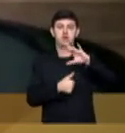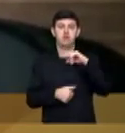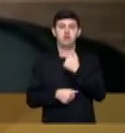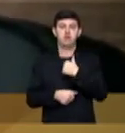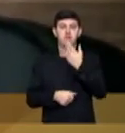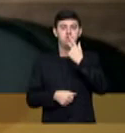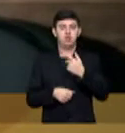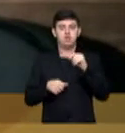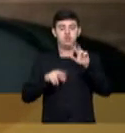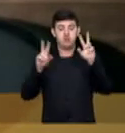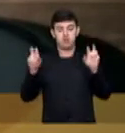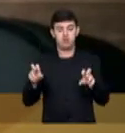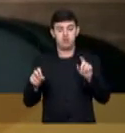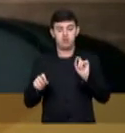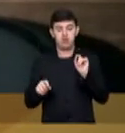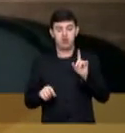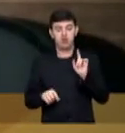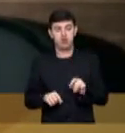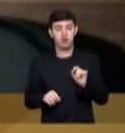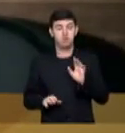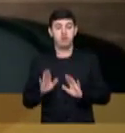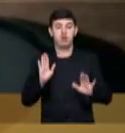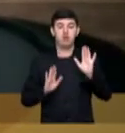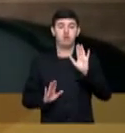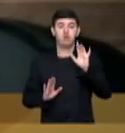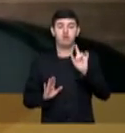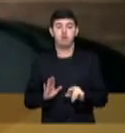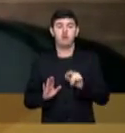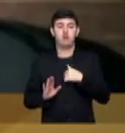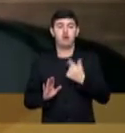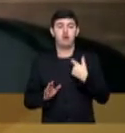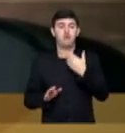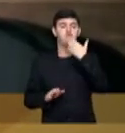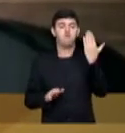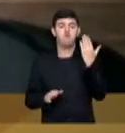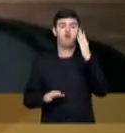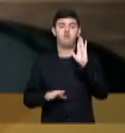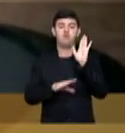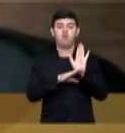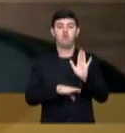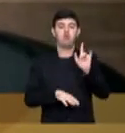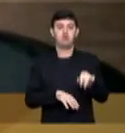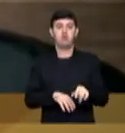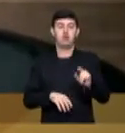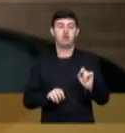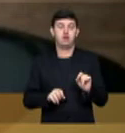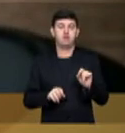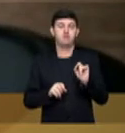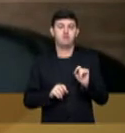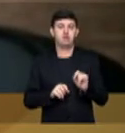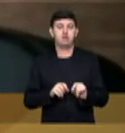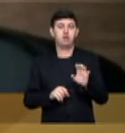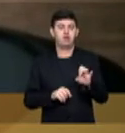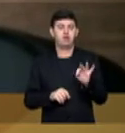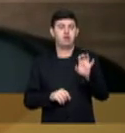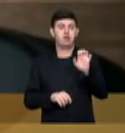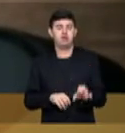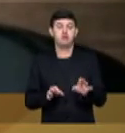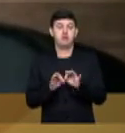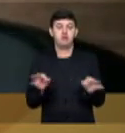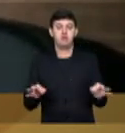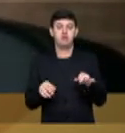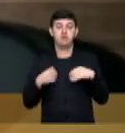uma presunção a favor da competência dos entes menores da